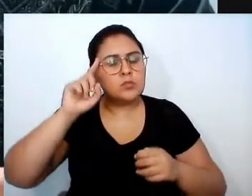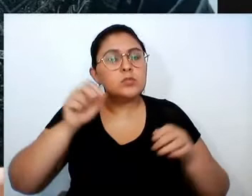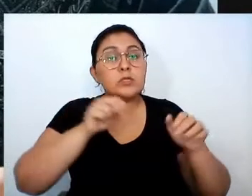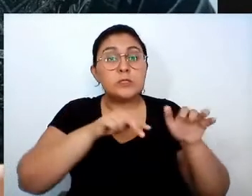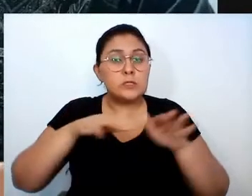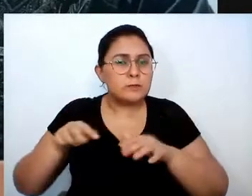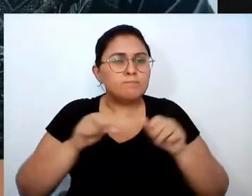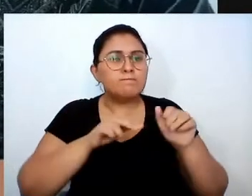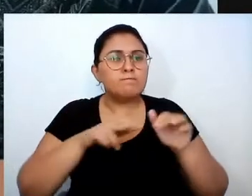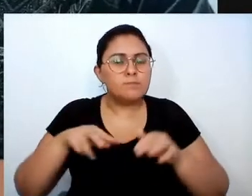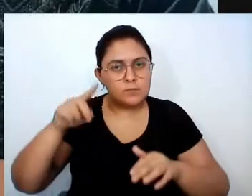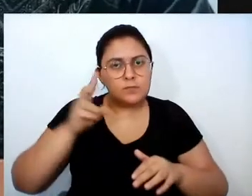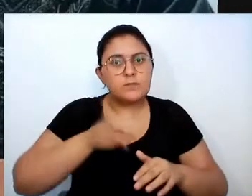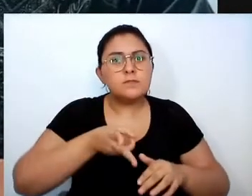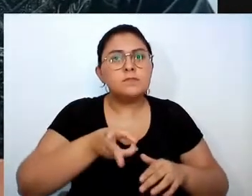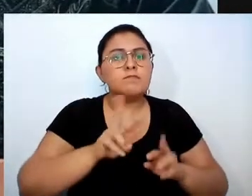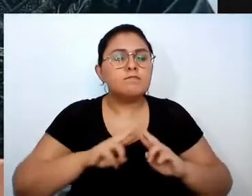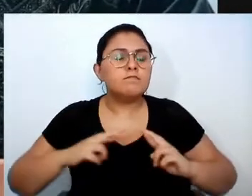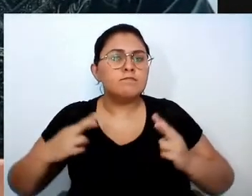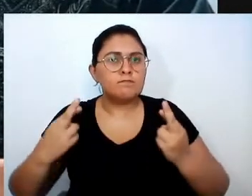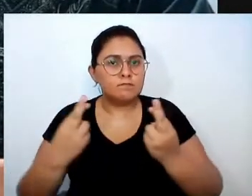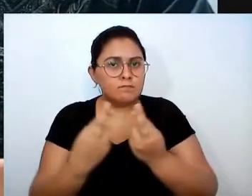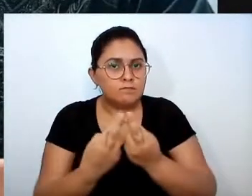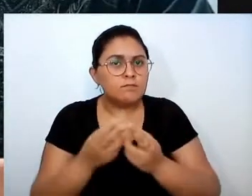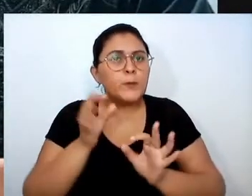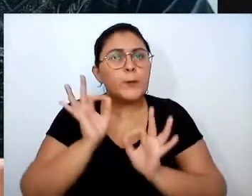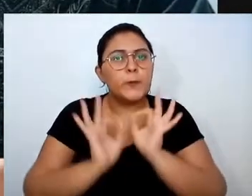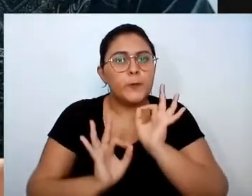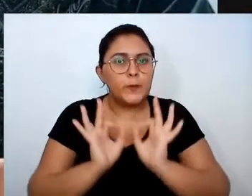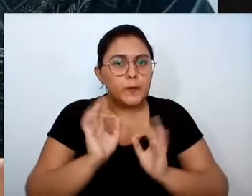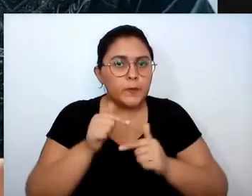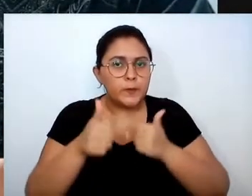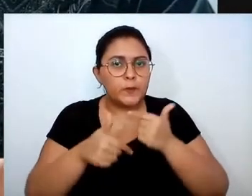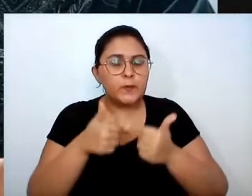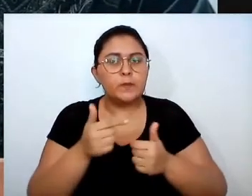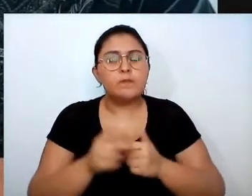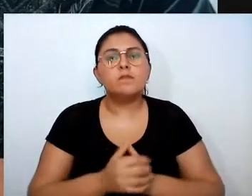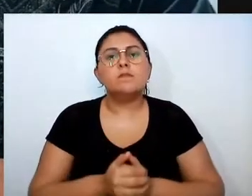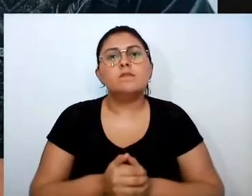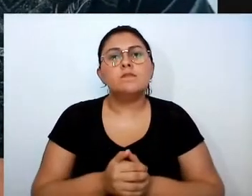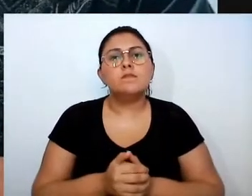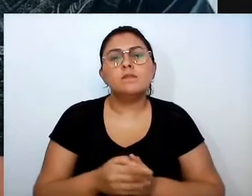discutir essas questões e vai botando os pontos, né? São